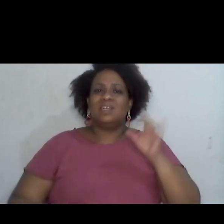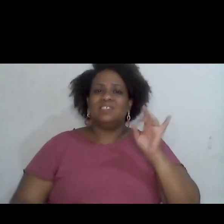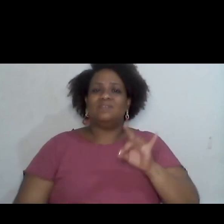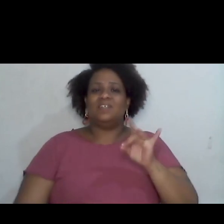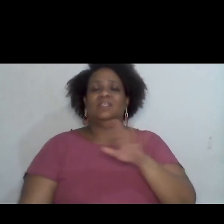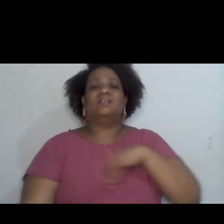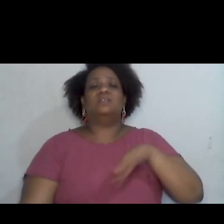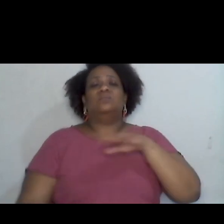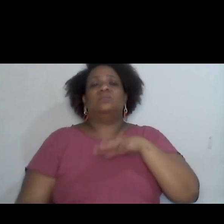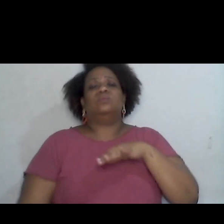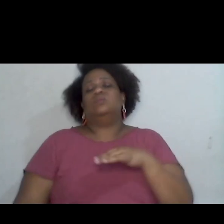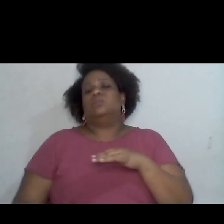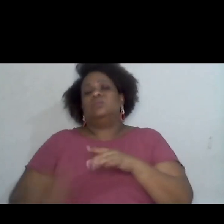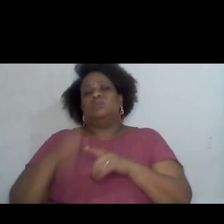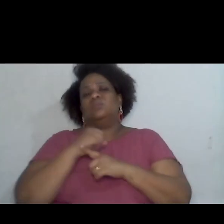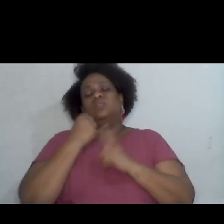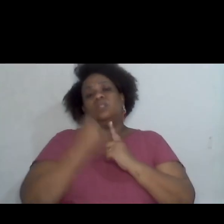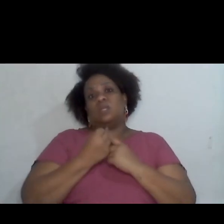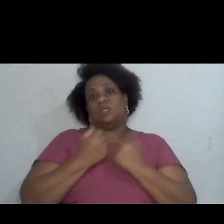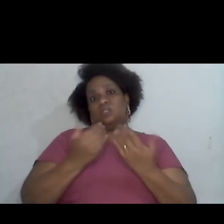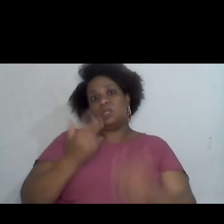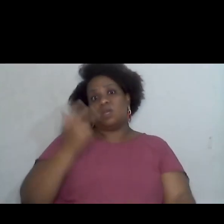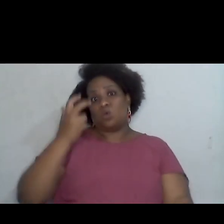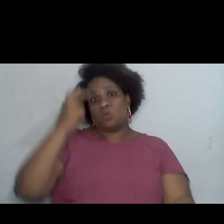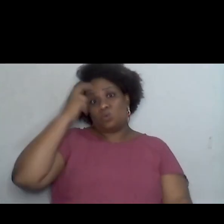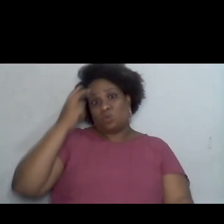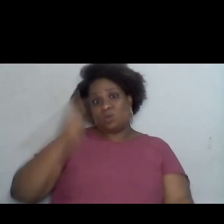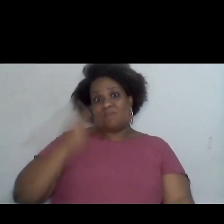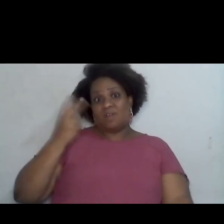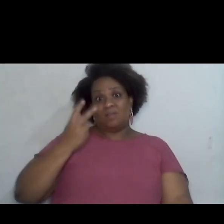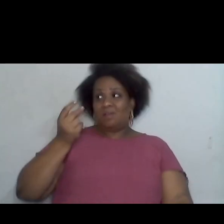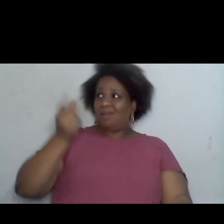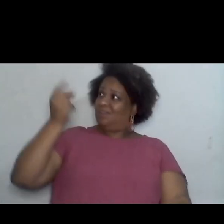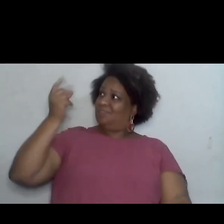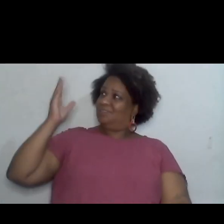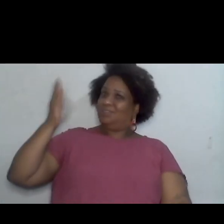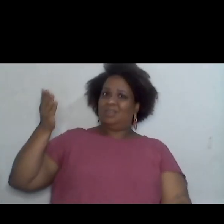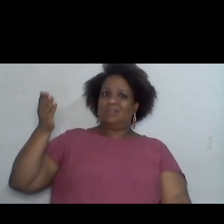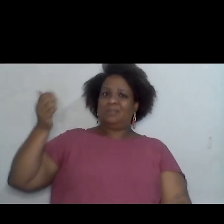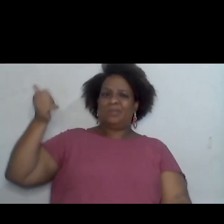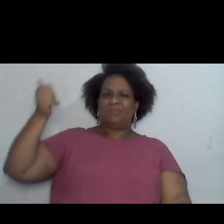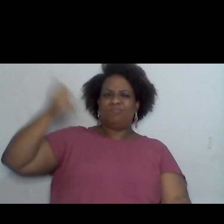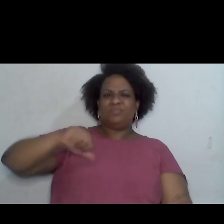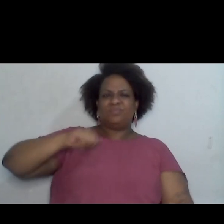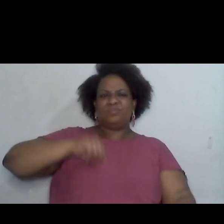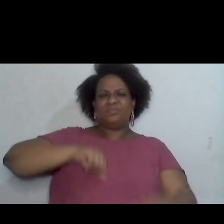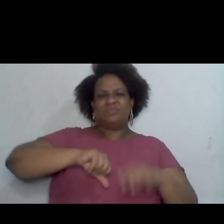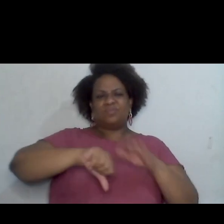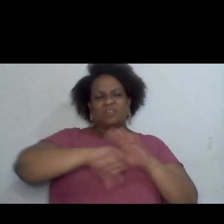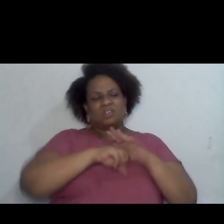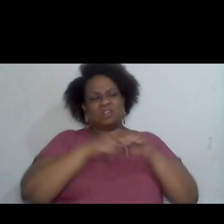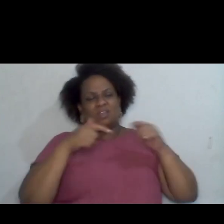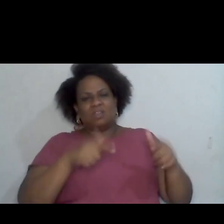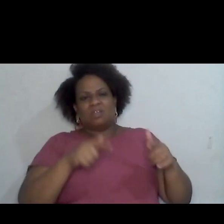de voltar a cultura a ser valorizada como já foi um dia e que, infelizmente, foi muito criminalizada nos últimos anos. E a gente não